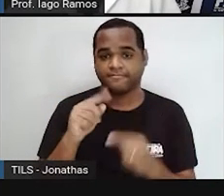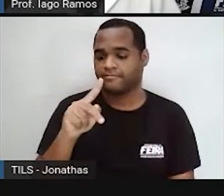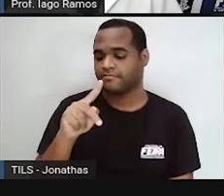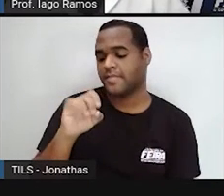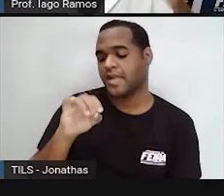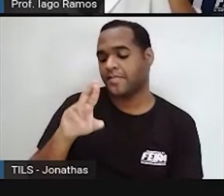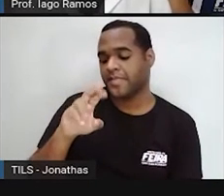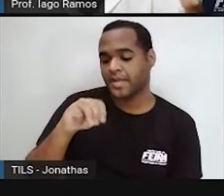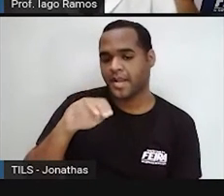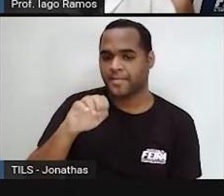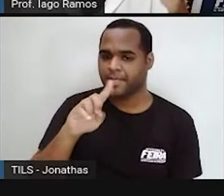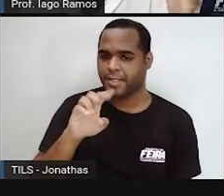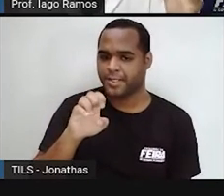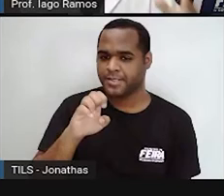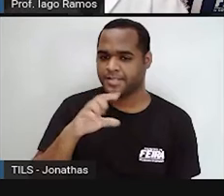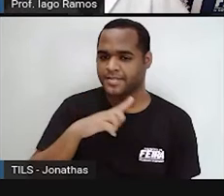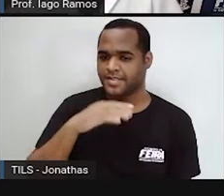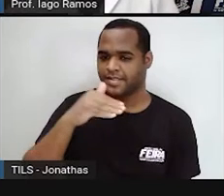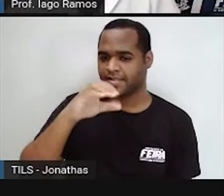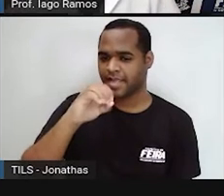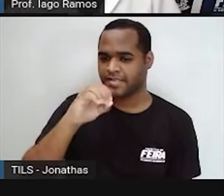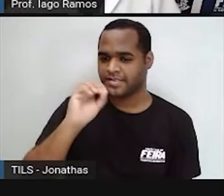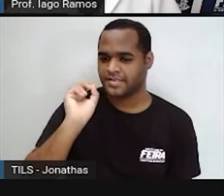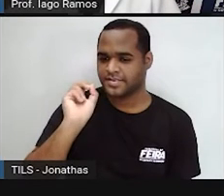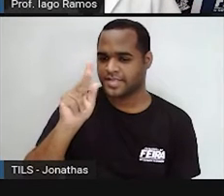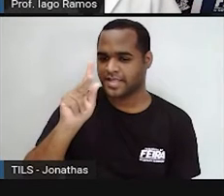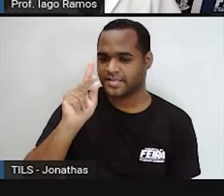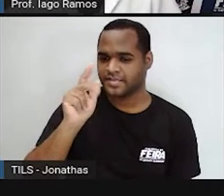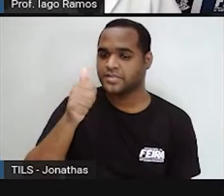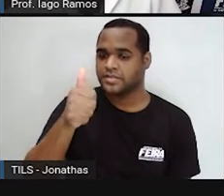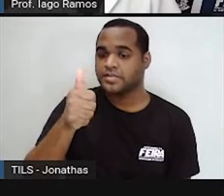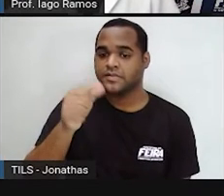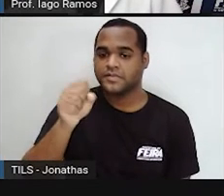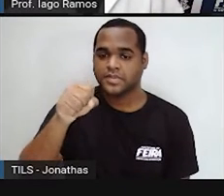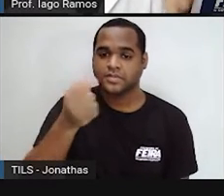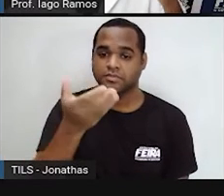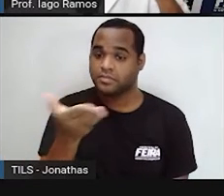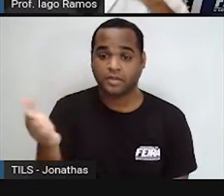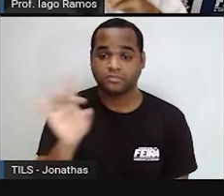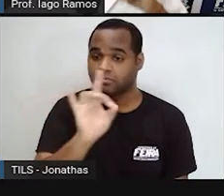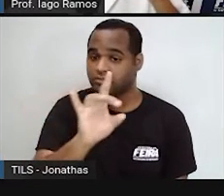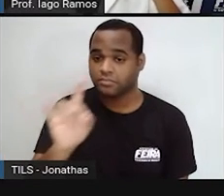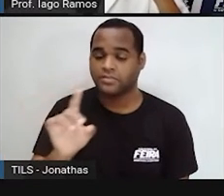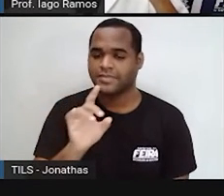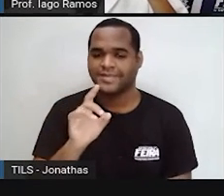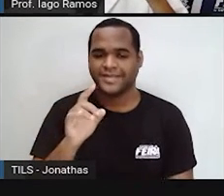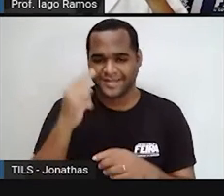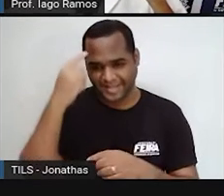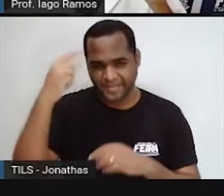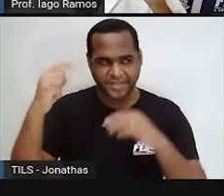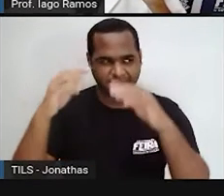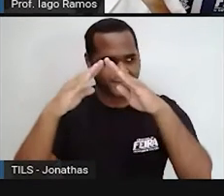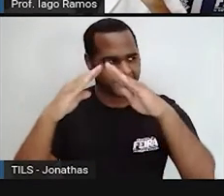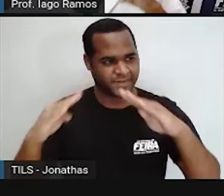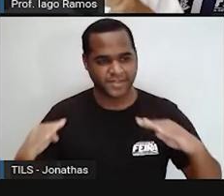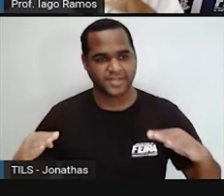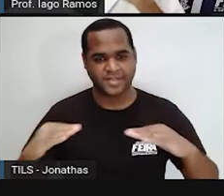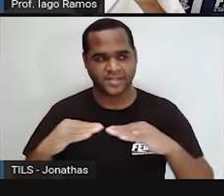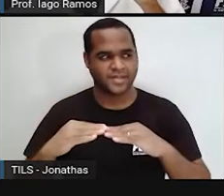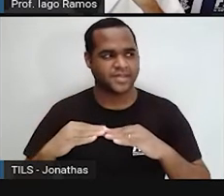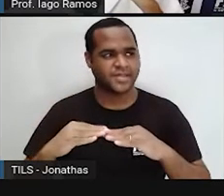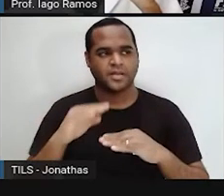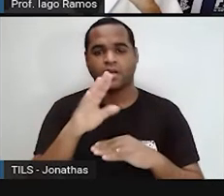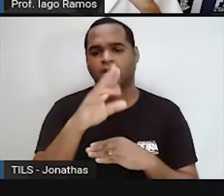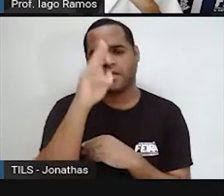uma pirâmide nota 10 para você a isso mesmo né E aquela pirâmide Zinha que aparece ali